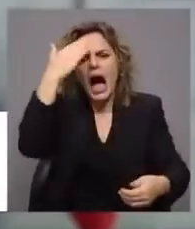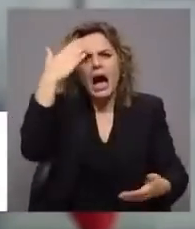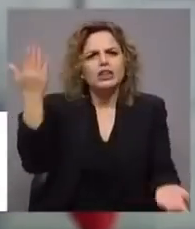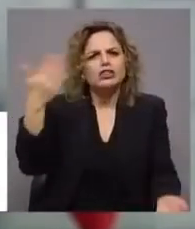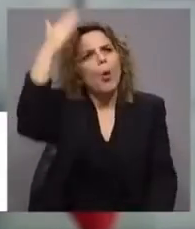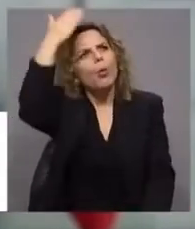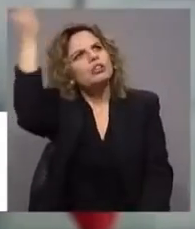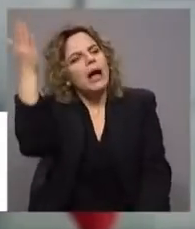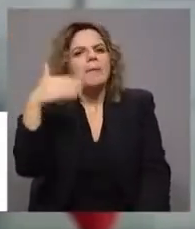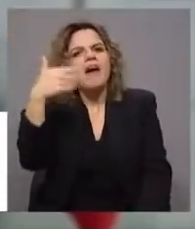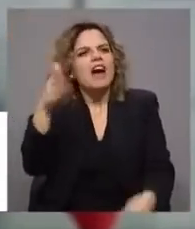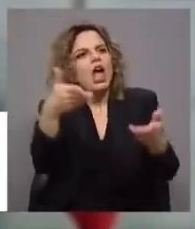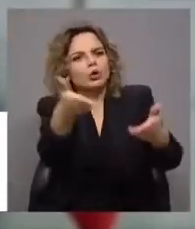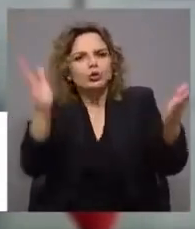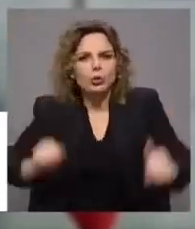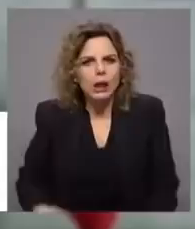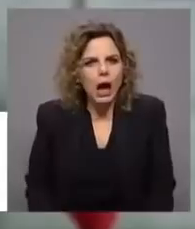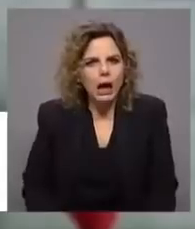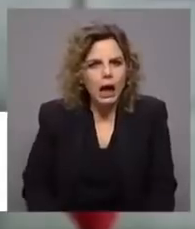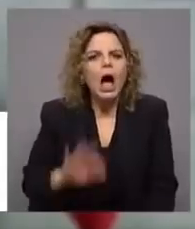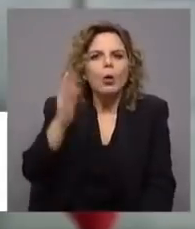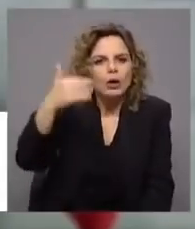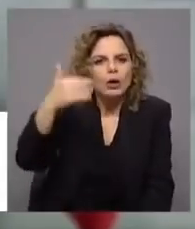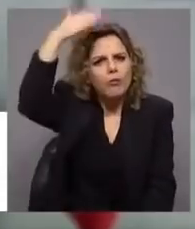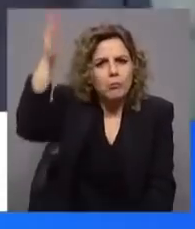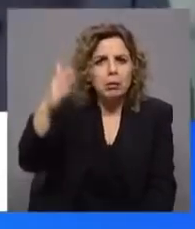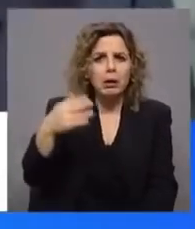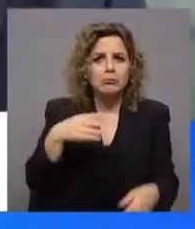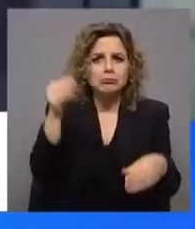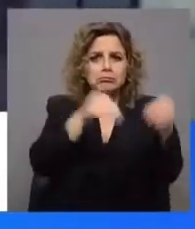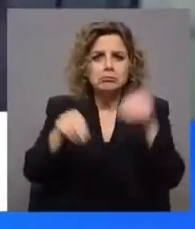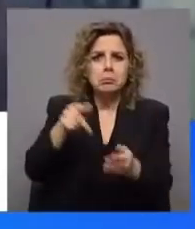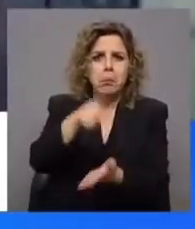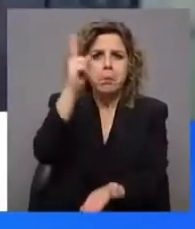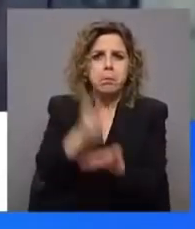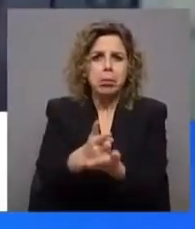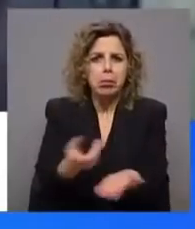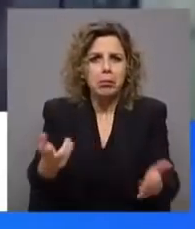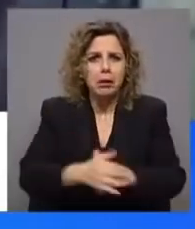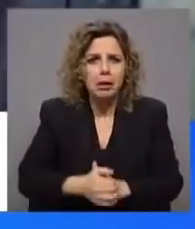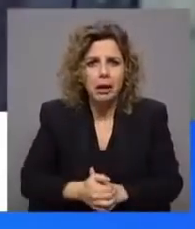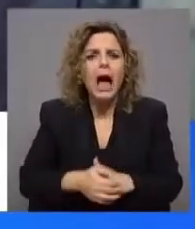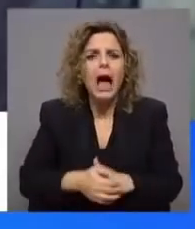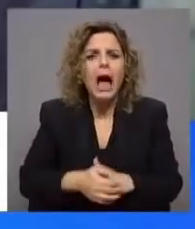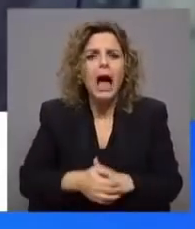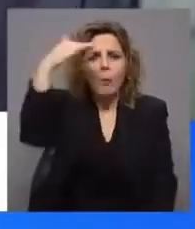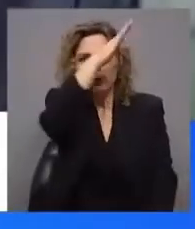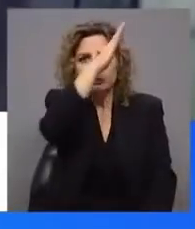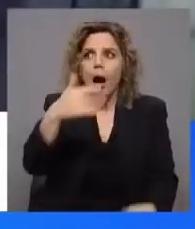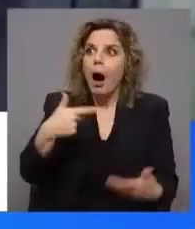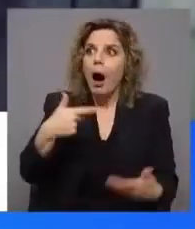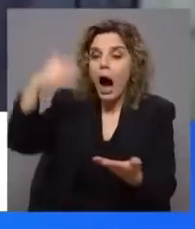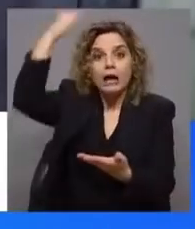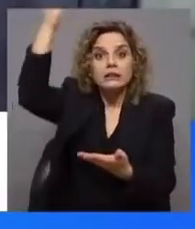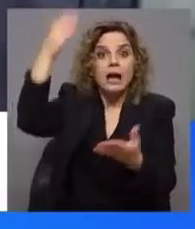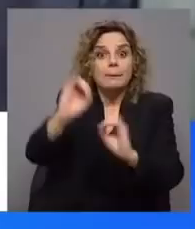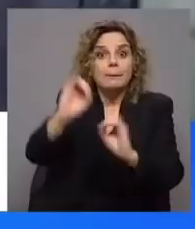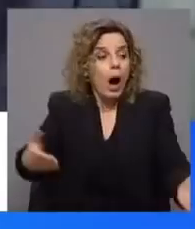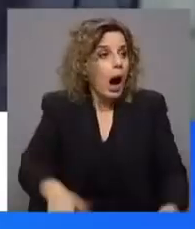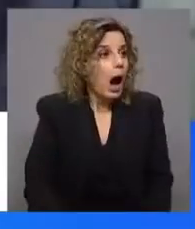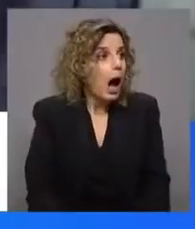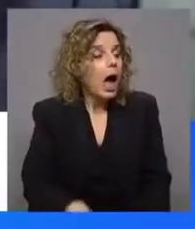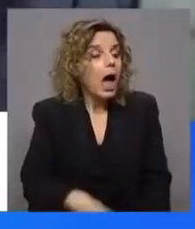lhe ajudar. Acontece que o Trump perdeu as eleições e acontece que o Bolsonaro agora ficou sem Trump e ficou